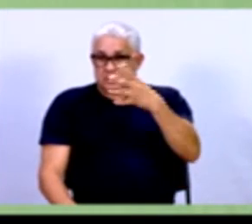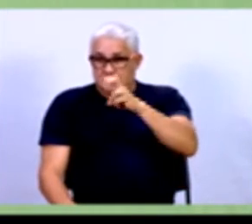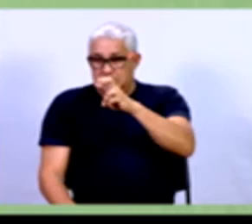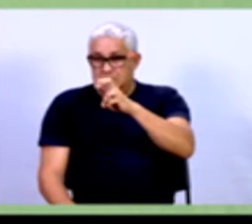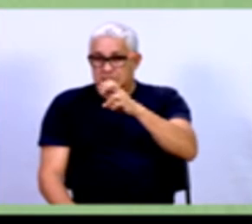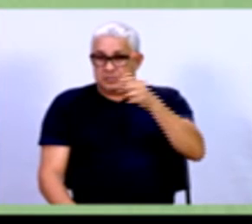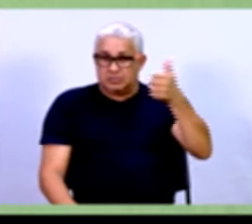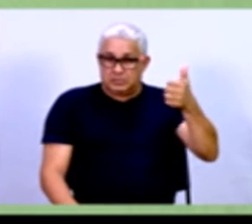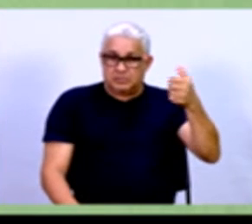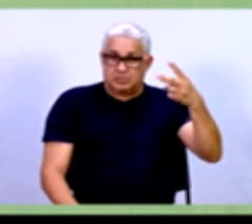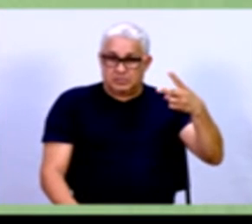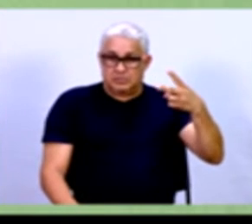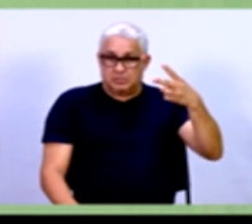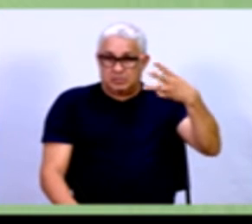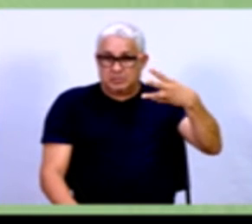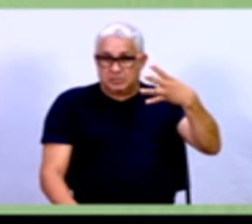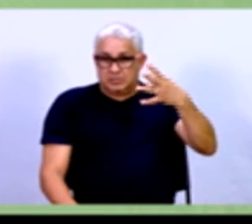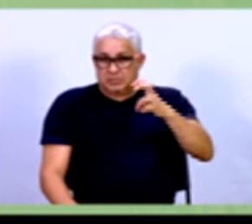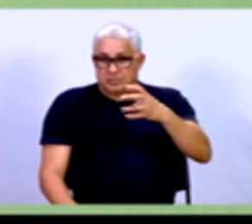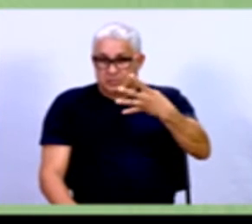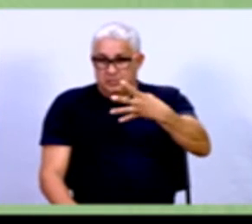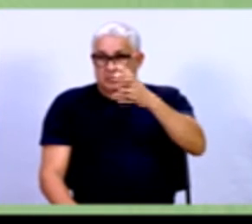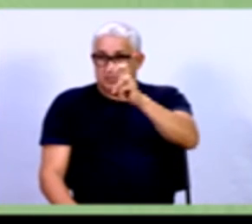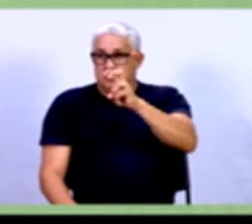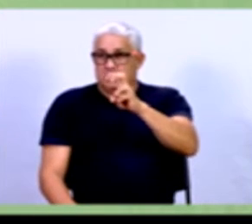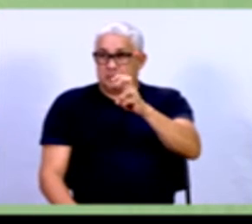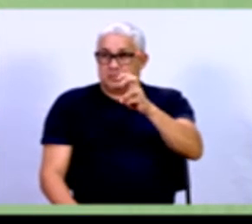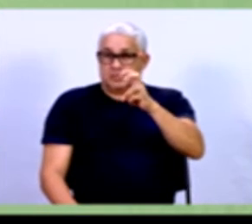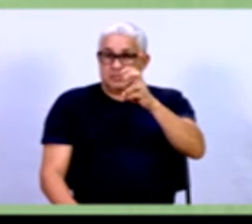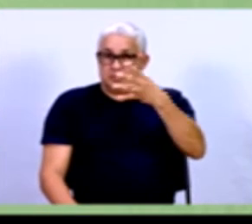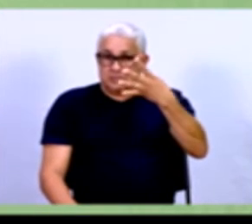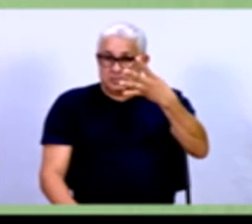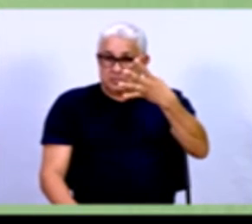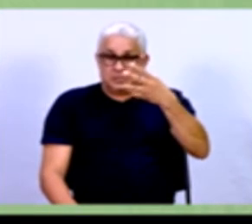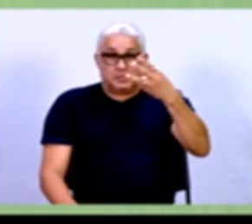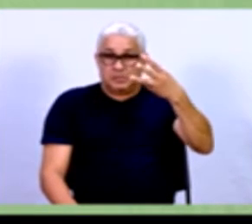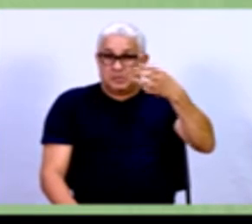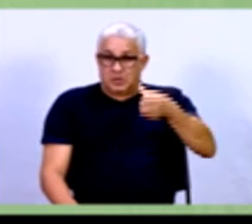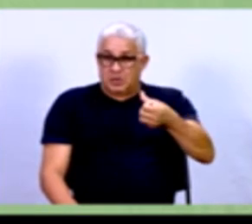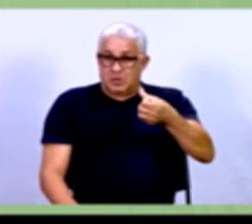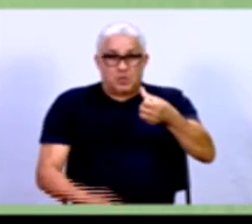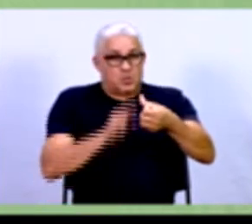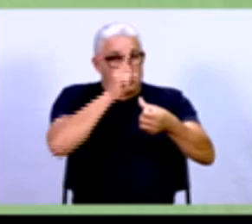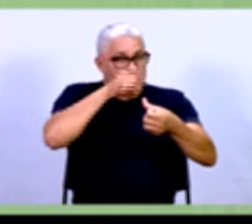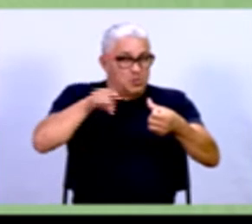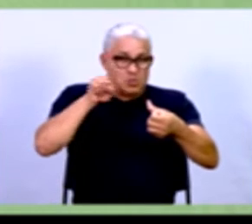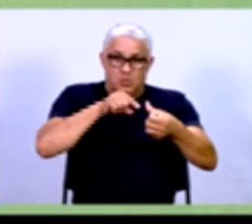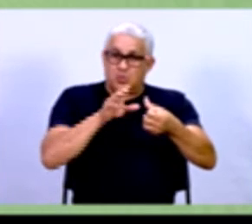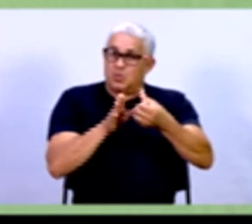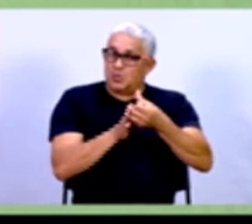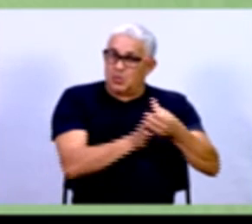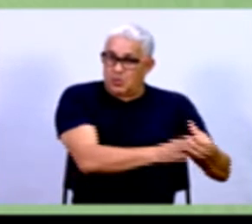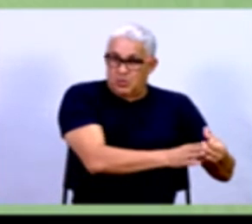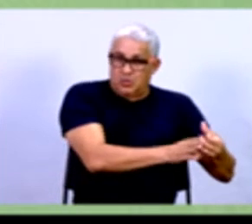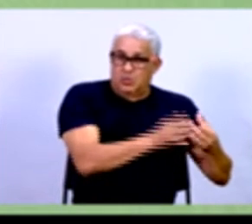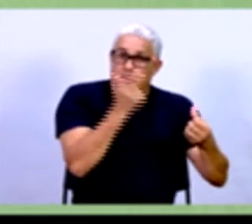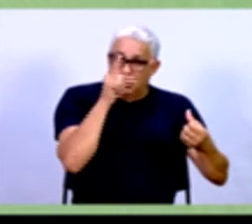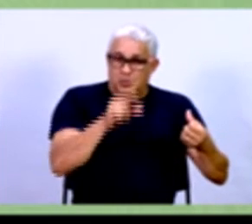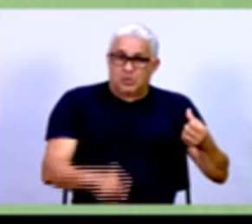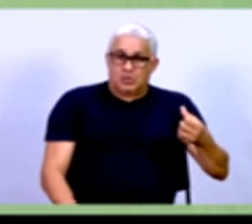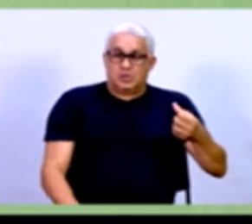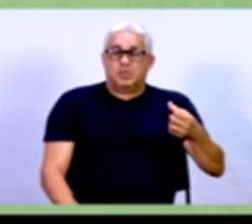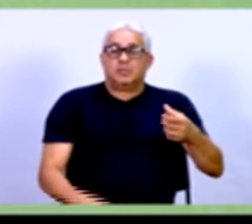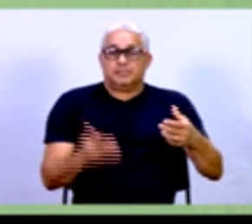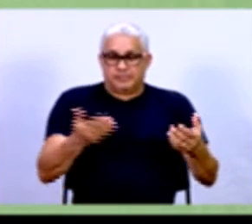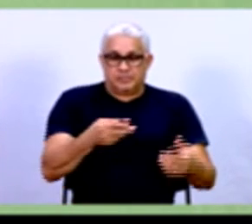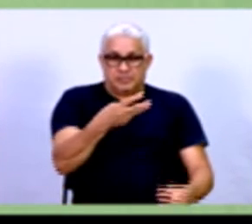Lembrando que como ele está fechadinho aqui, o 36 não entra. Ele entra só no próximo, tá? Então, a gente tem 5. Ele vai entrar no próximo, ó. De